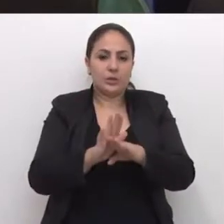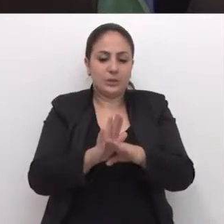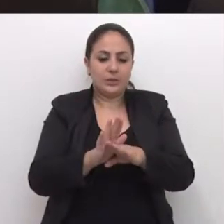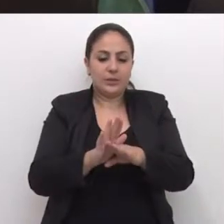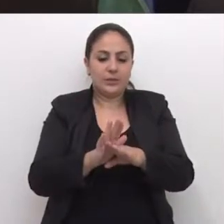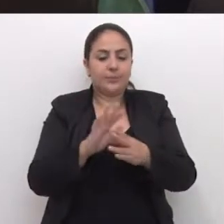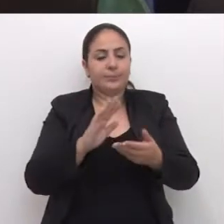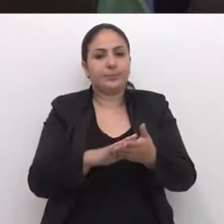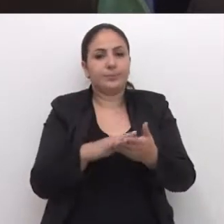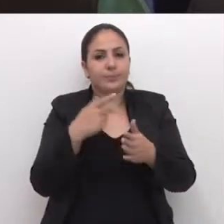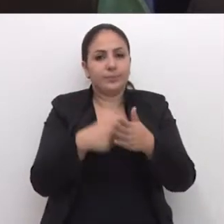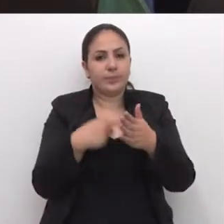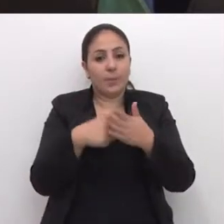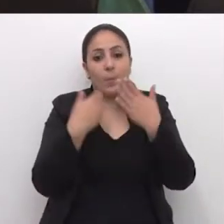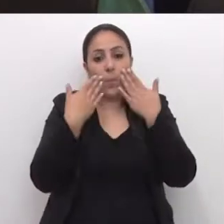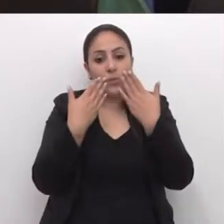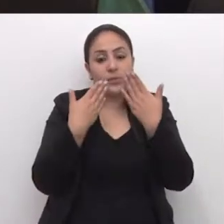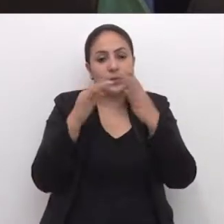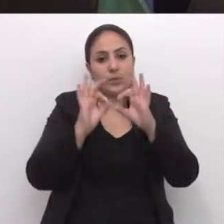nesse sentido de